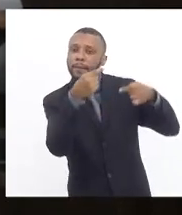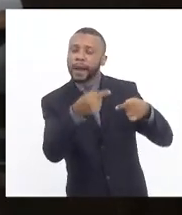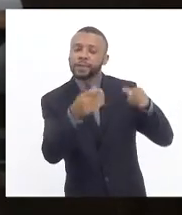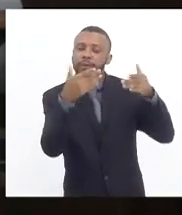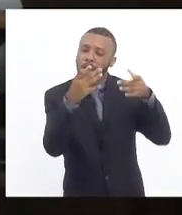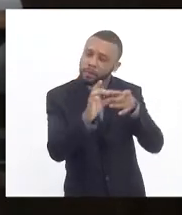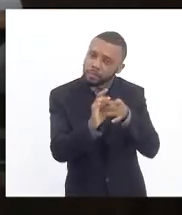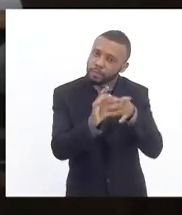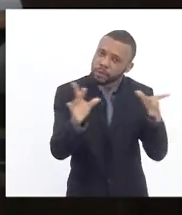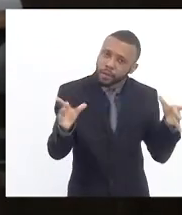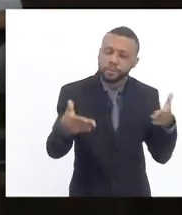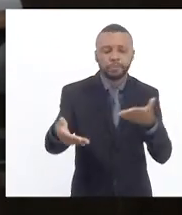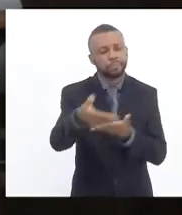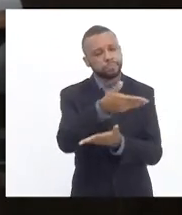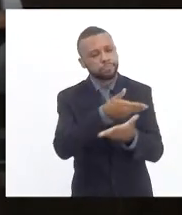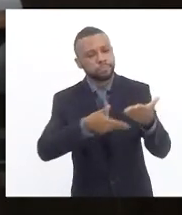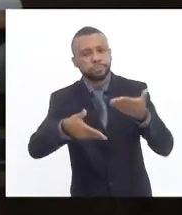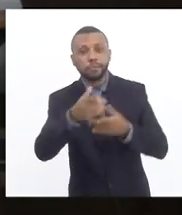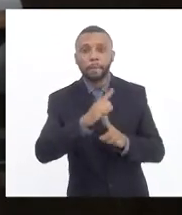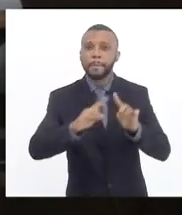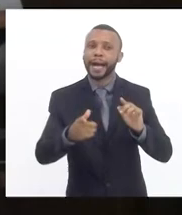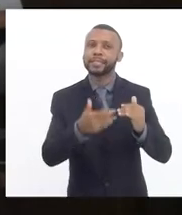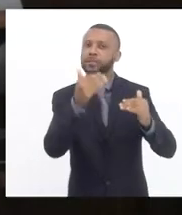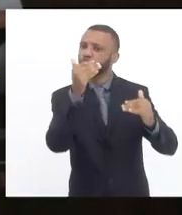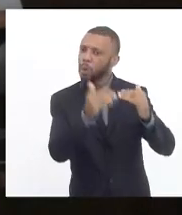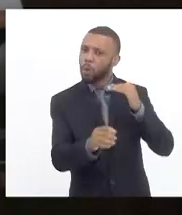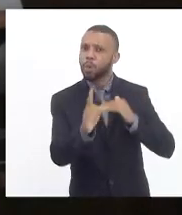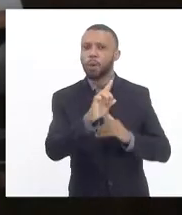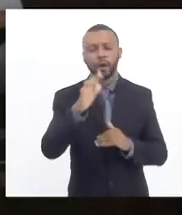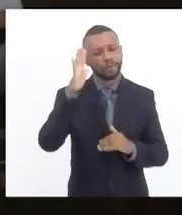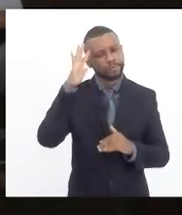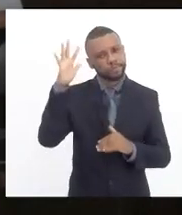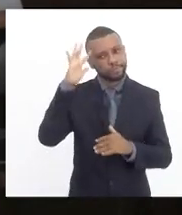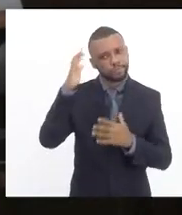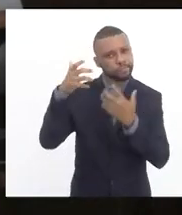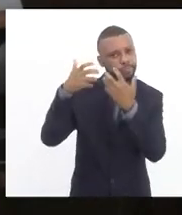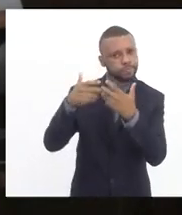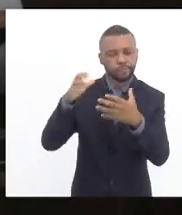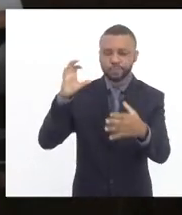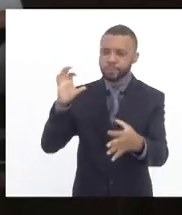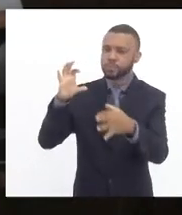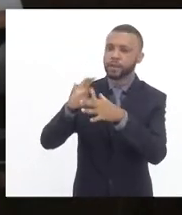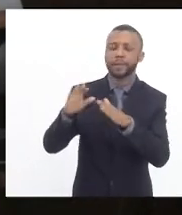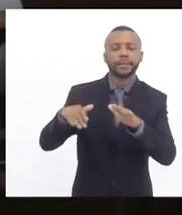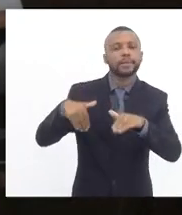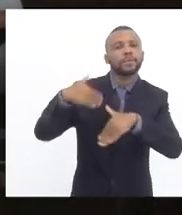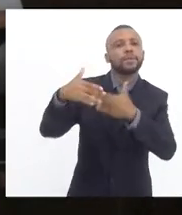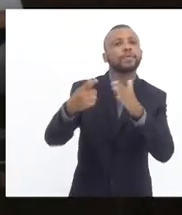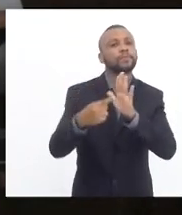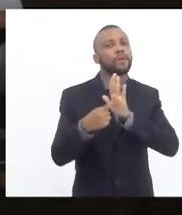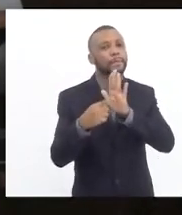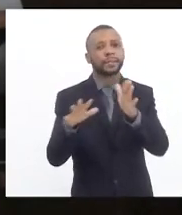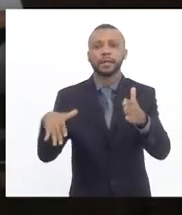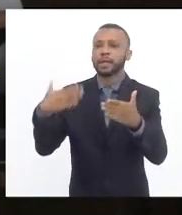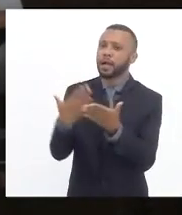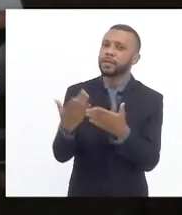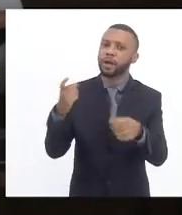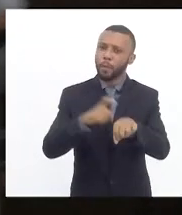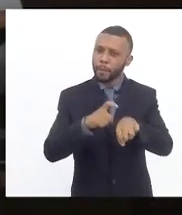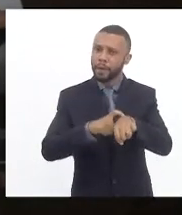muito aberta muito fraterna mas não concordamos com a linha que vem sendo adotada neste projeto foram apresentados até então